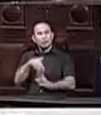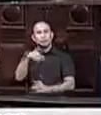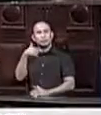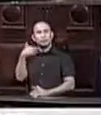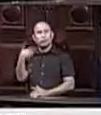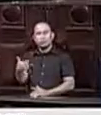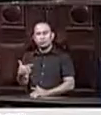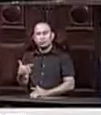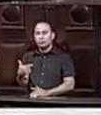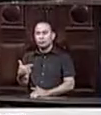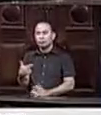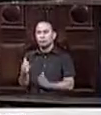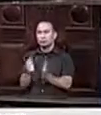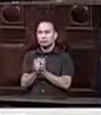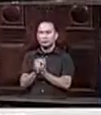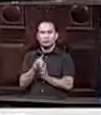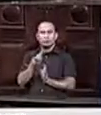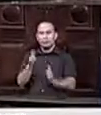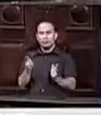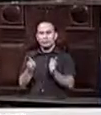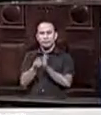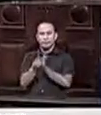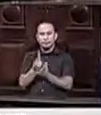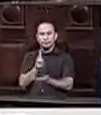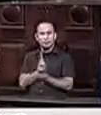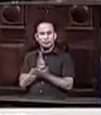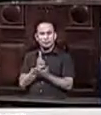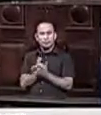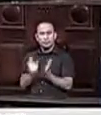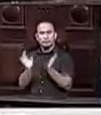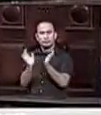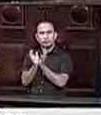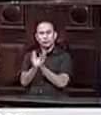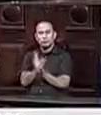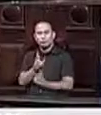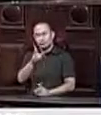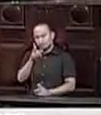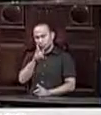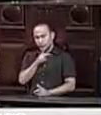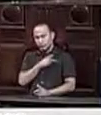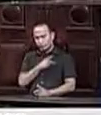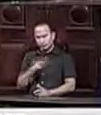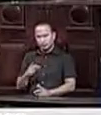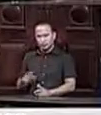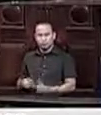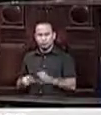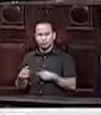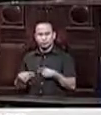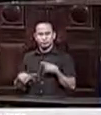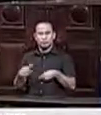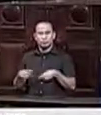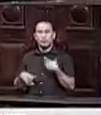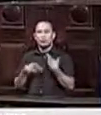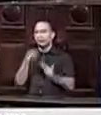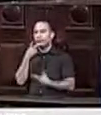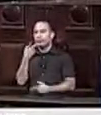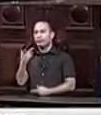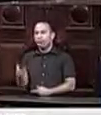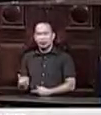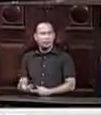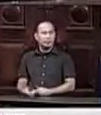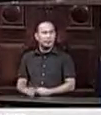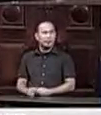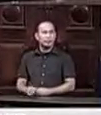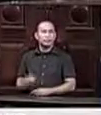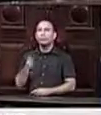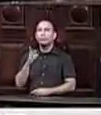entes federativos não pertencem ao mesmo partido político. Enquanto isso não se resolve, como diria meu velho pai Horácio, que